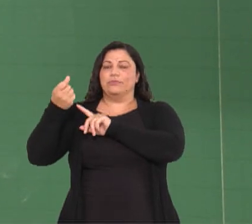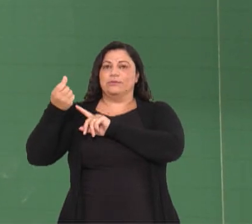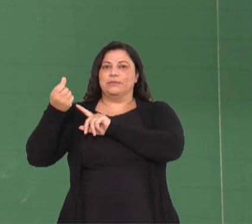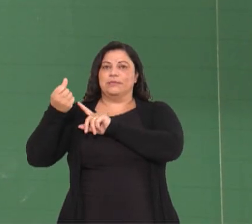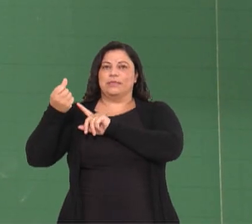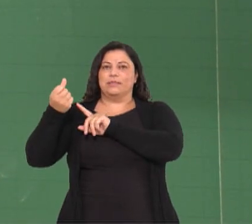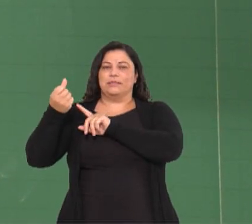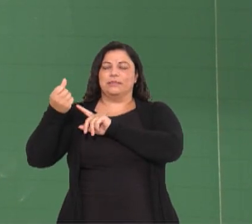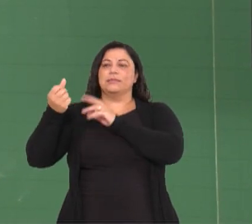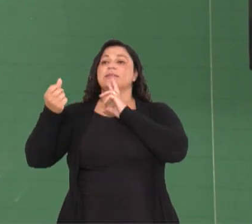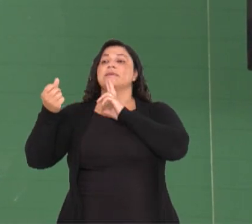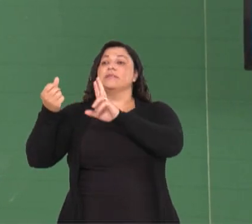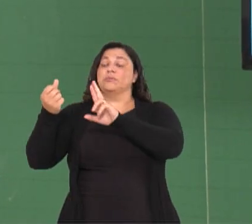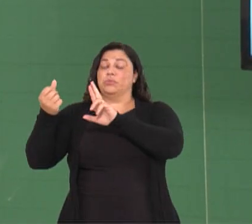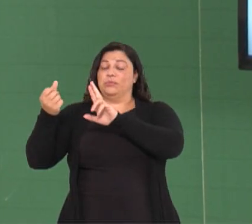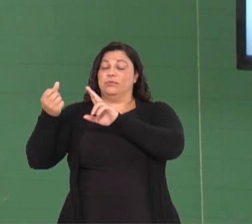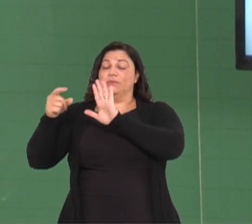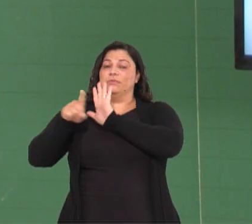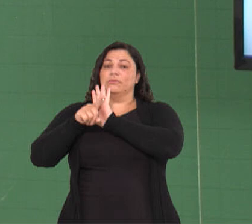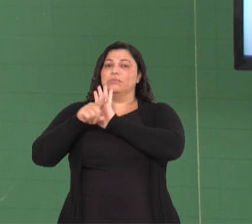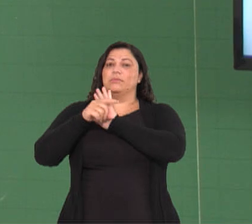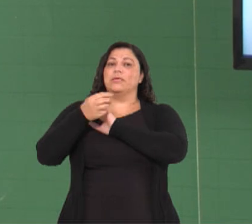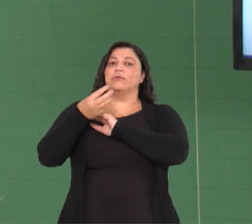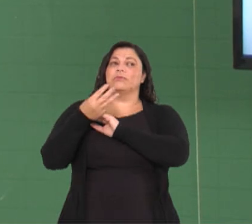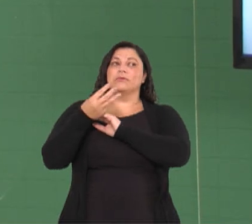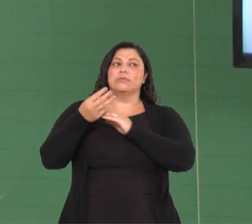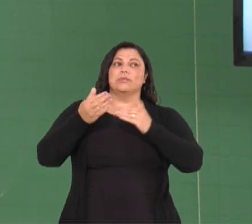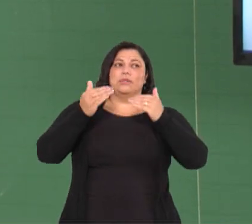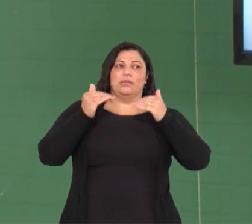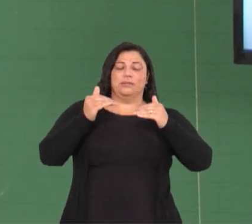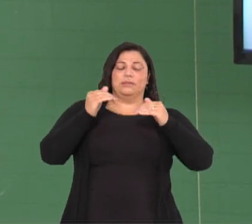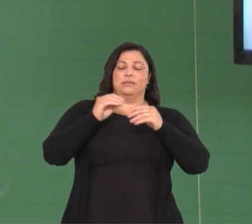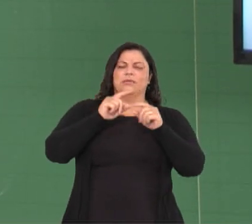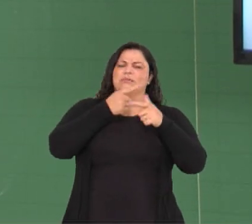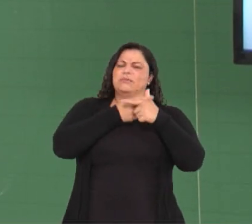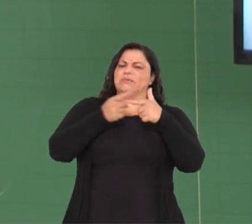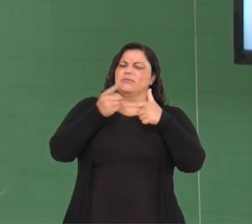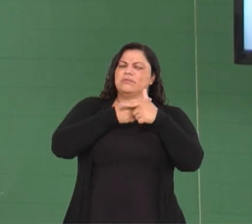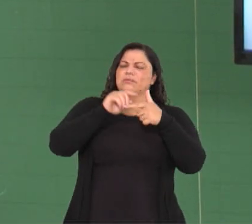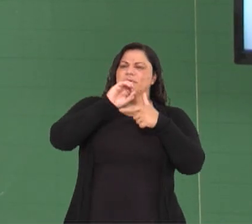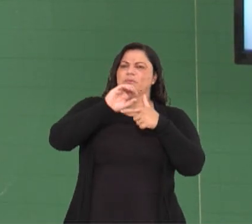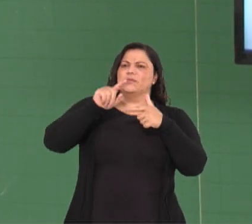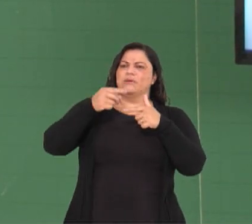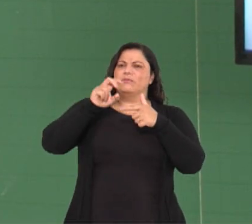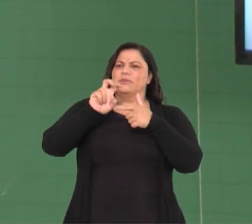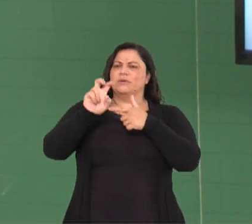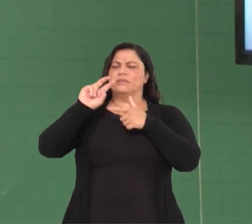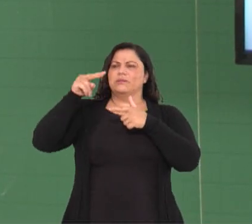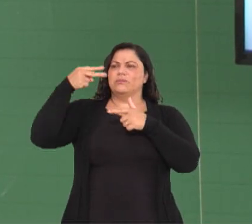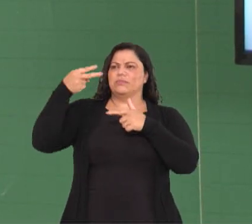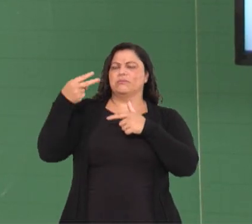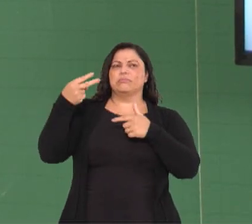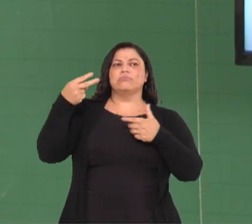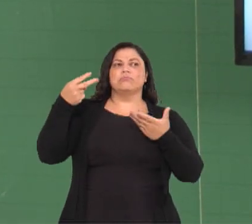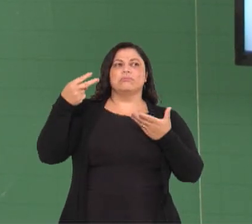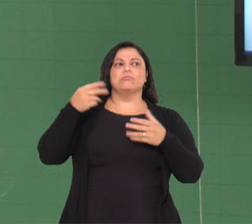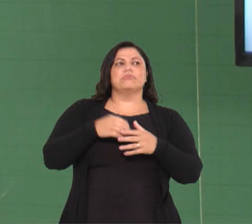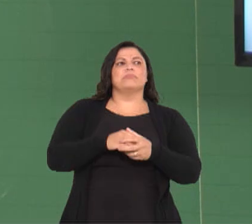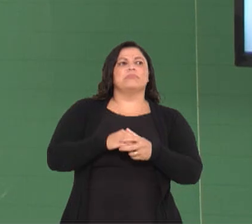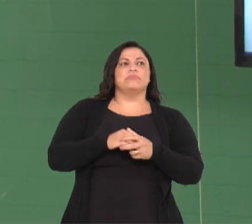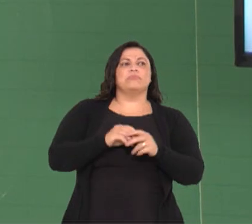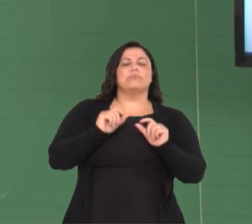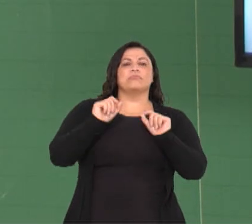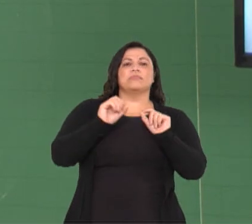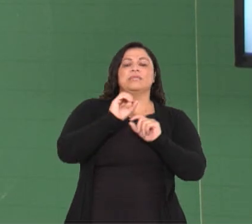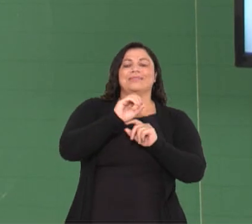expoente menos 3. Divididos por 0,5 ao quadrado. 0,5 vezes 0,5